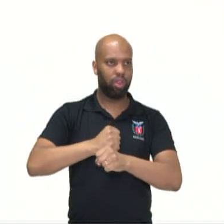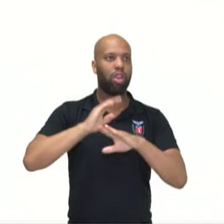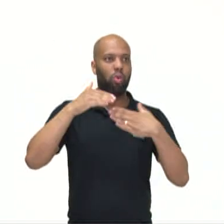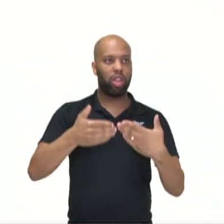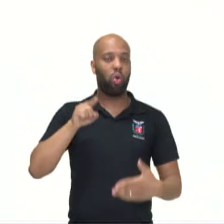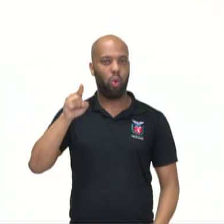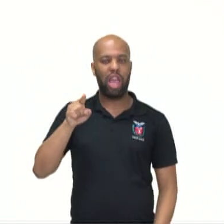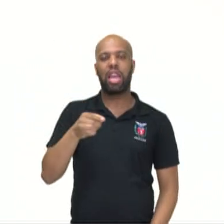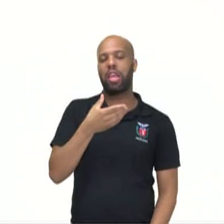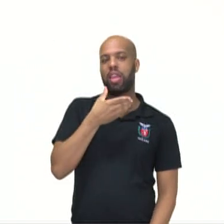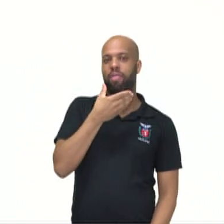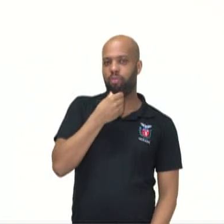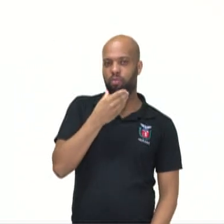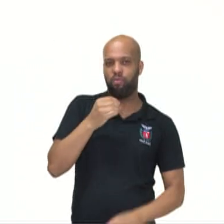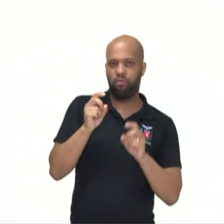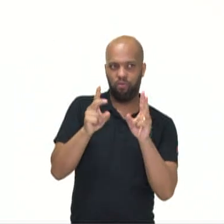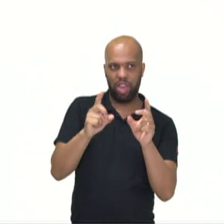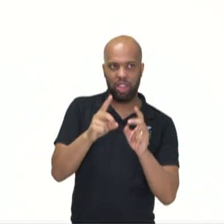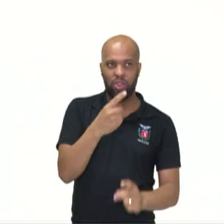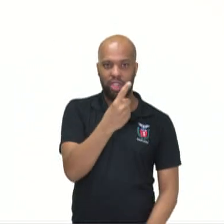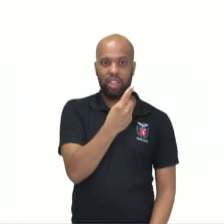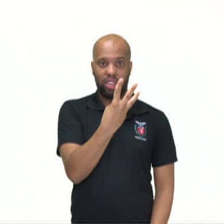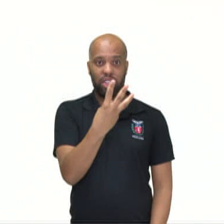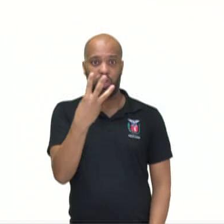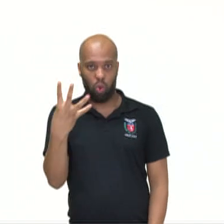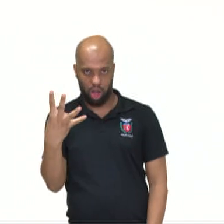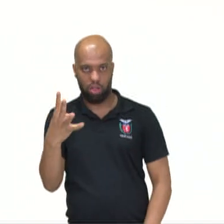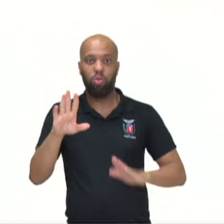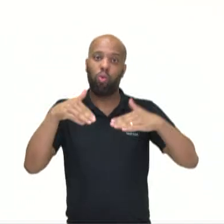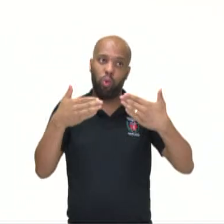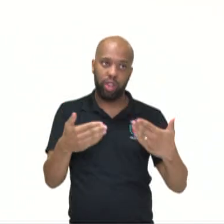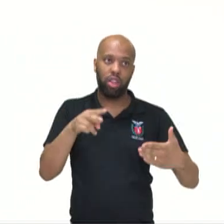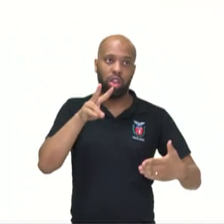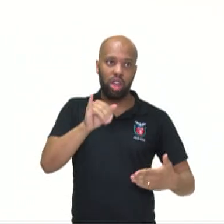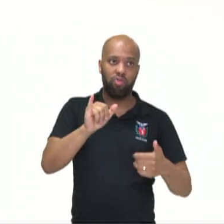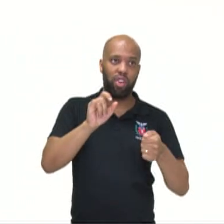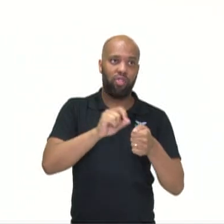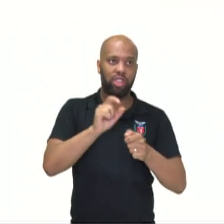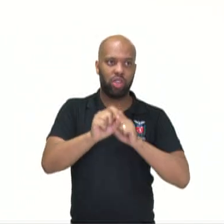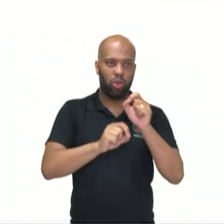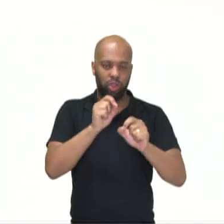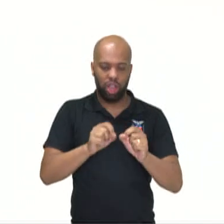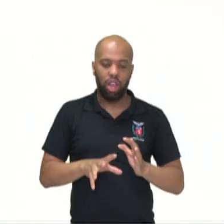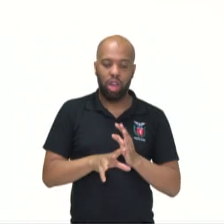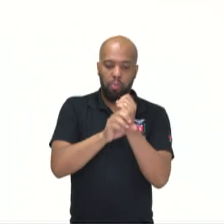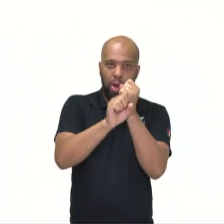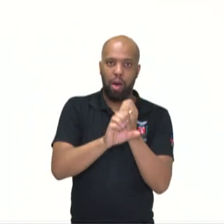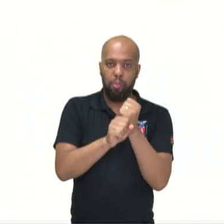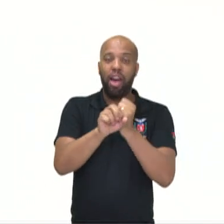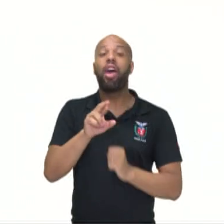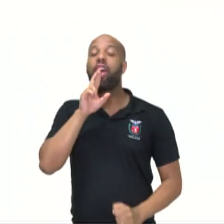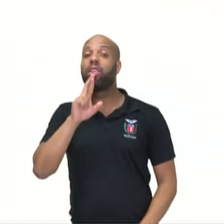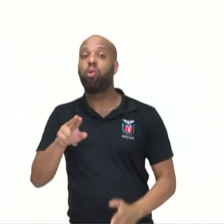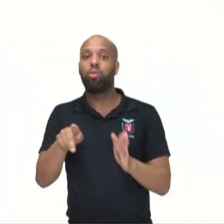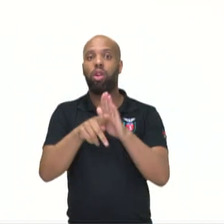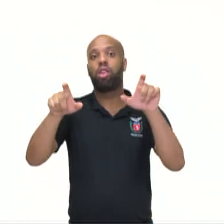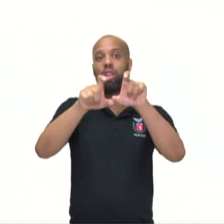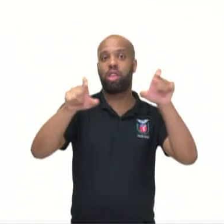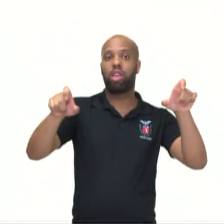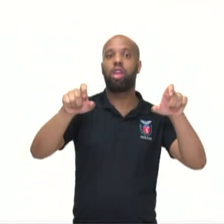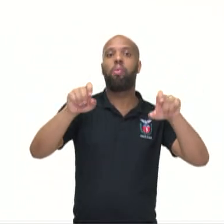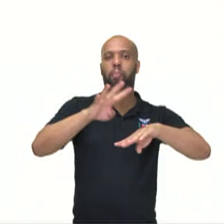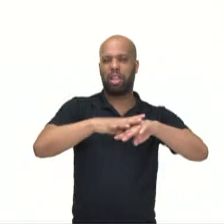Carlos fez 134 vendas em abril do ano passado. Portanto, nós vamos calcular o valor numérico da expressão S quando x